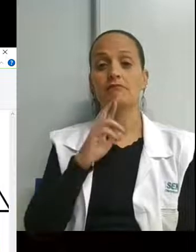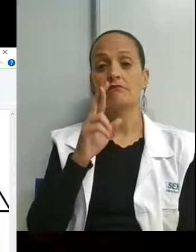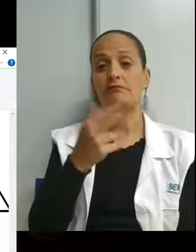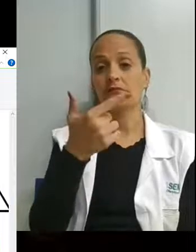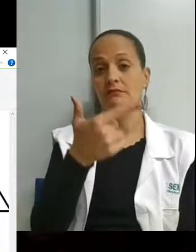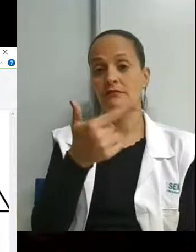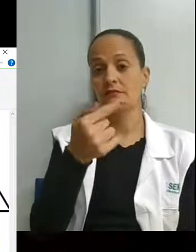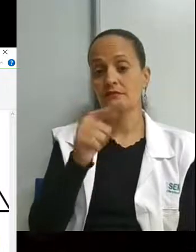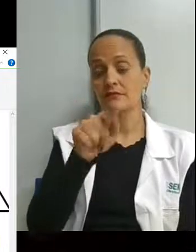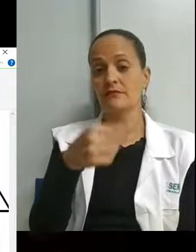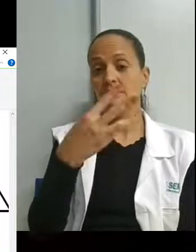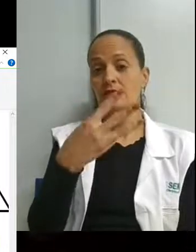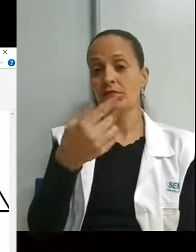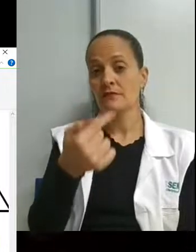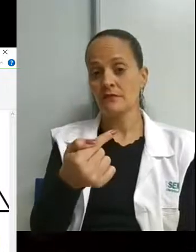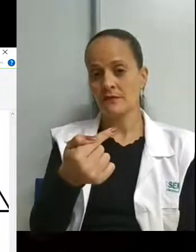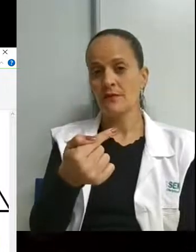27,37.